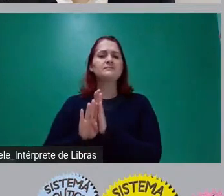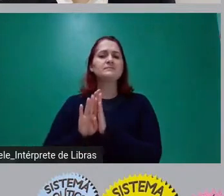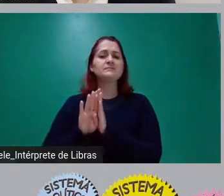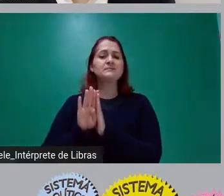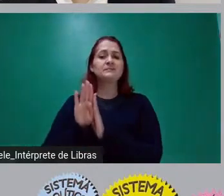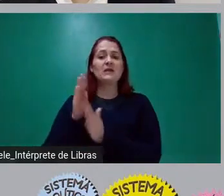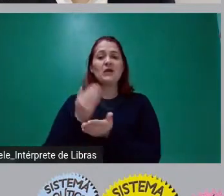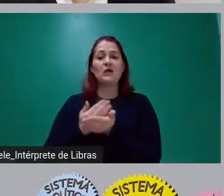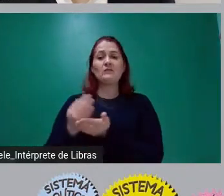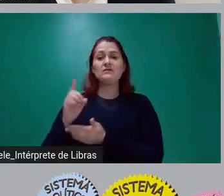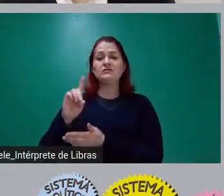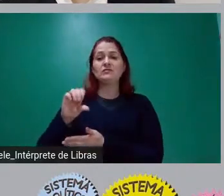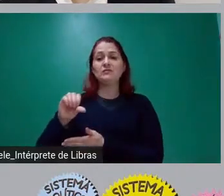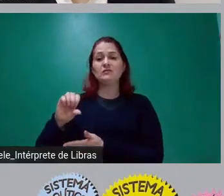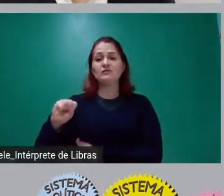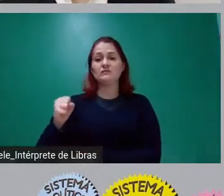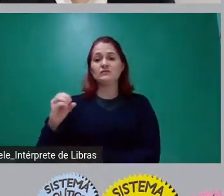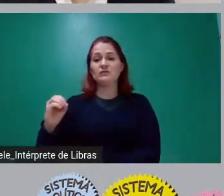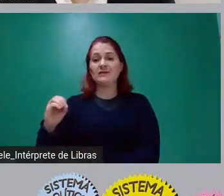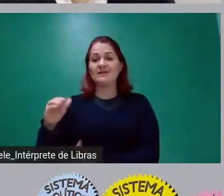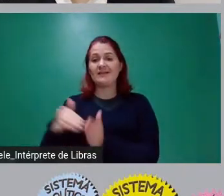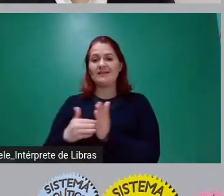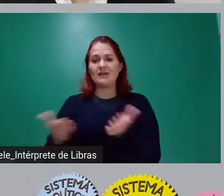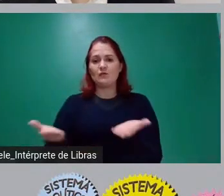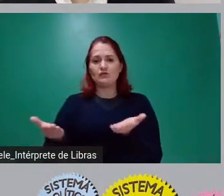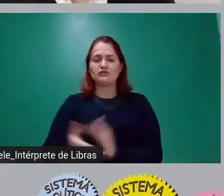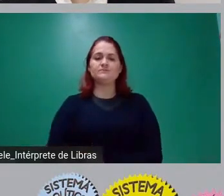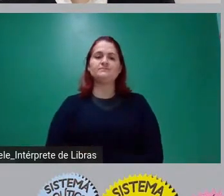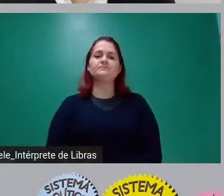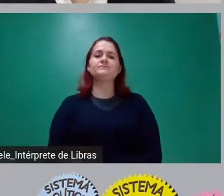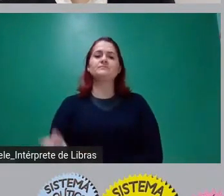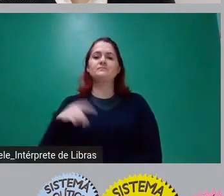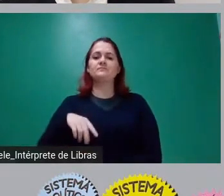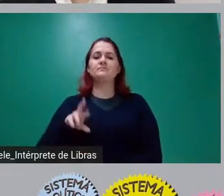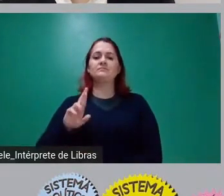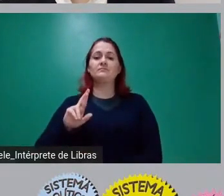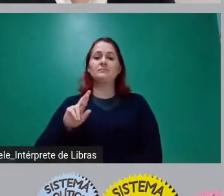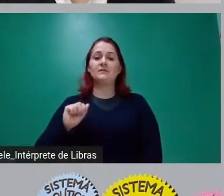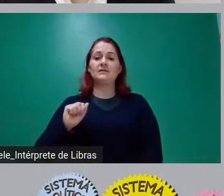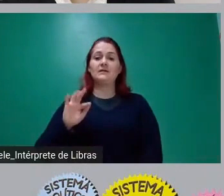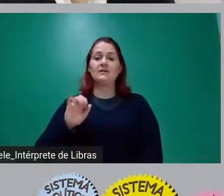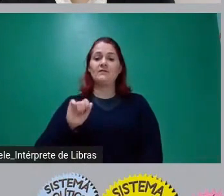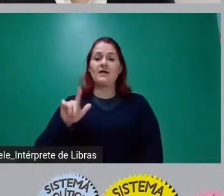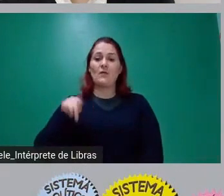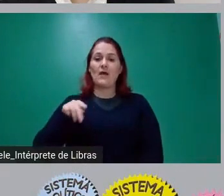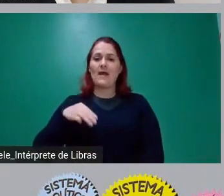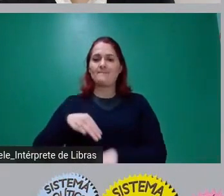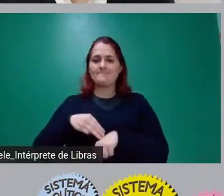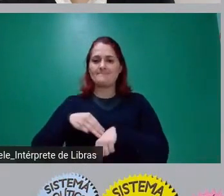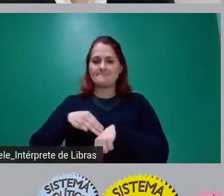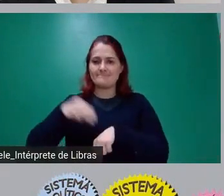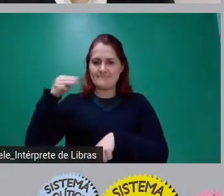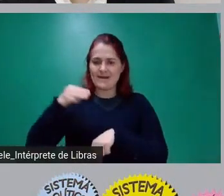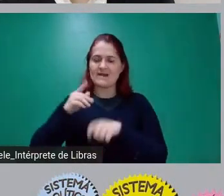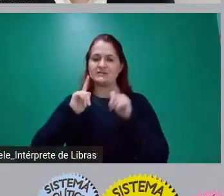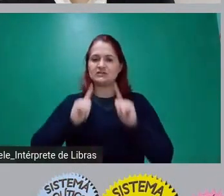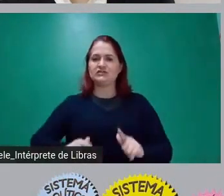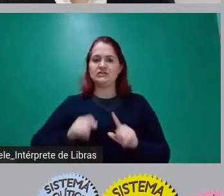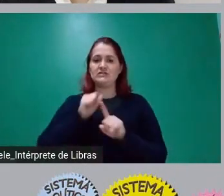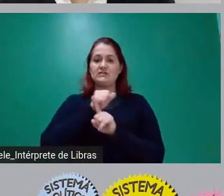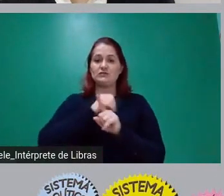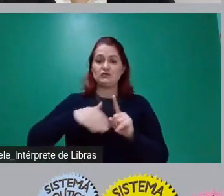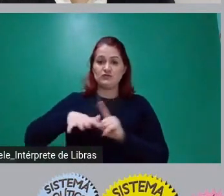década de 80 até os dias atuais. O Rafael Miller é mestre em Gestão Social e Desenvolvimento